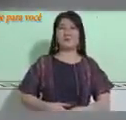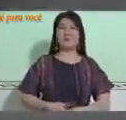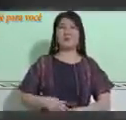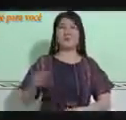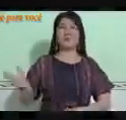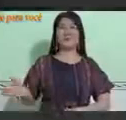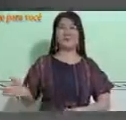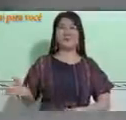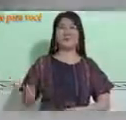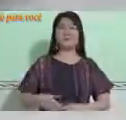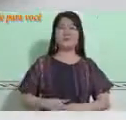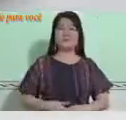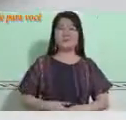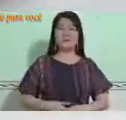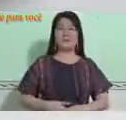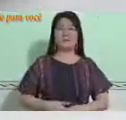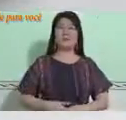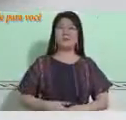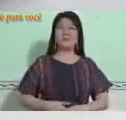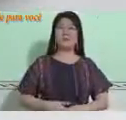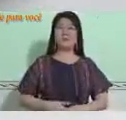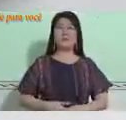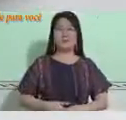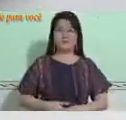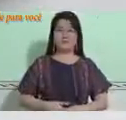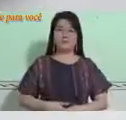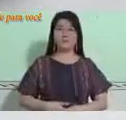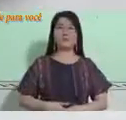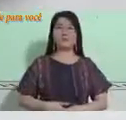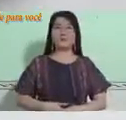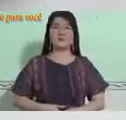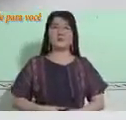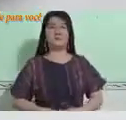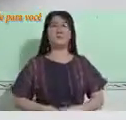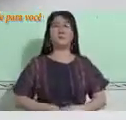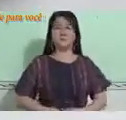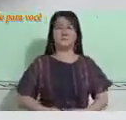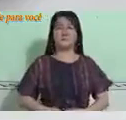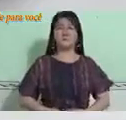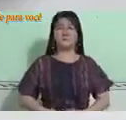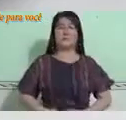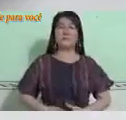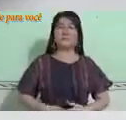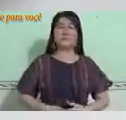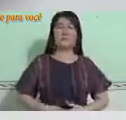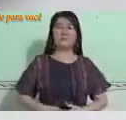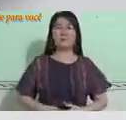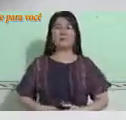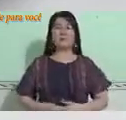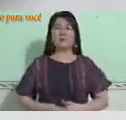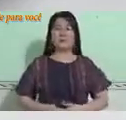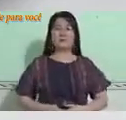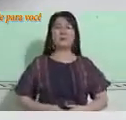voz, língua e pernas, acontecer durante a realização de algum movimento ou ao permanecer em uma posição, como é